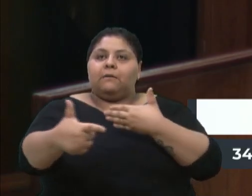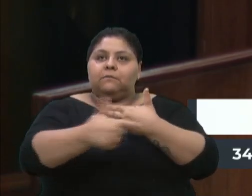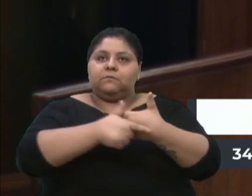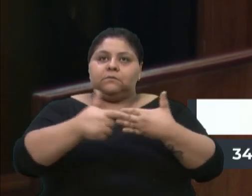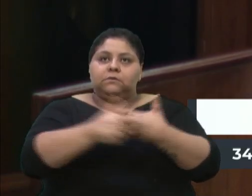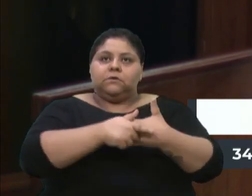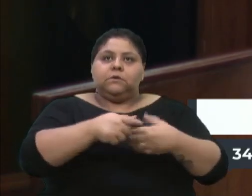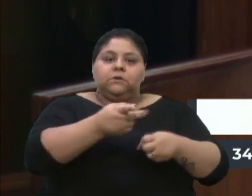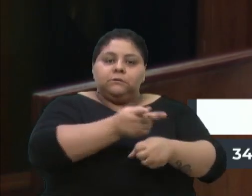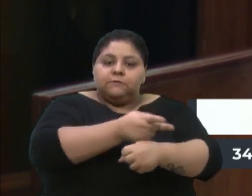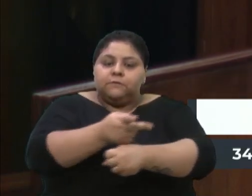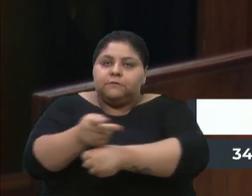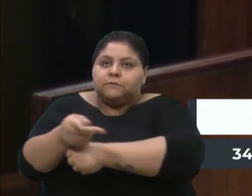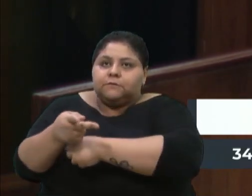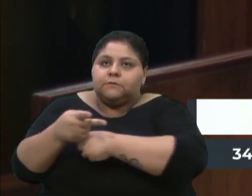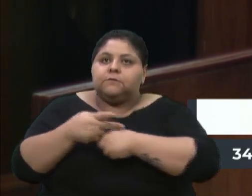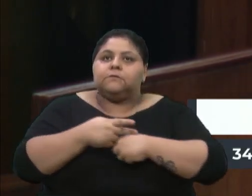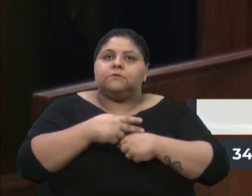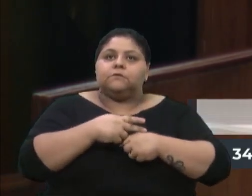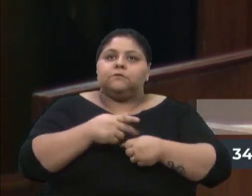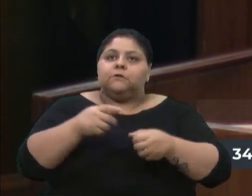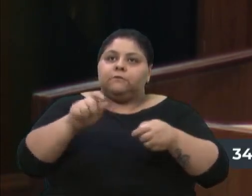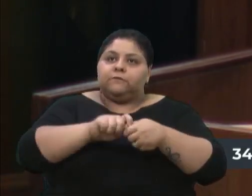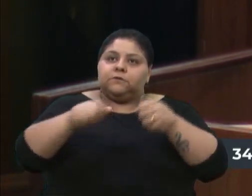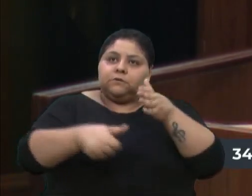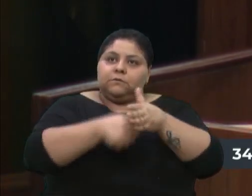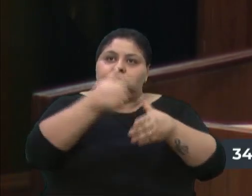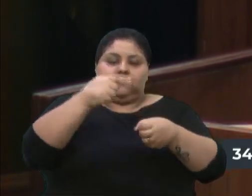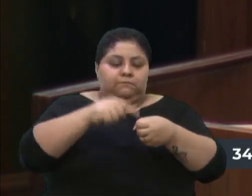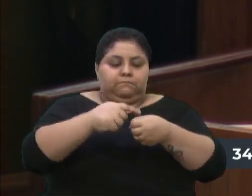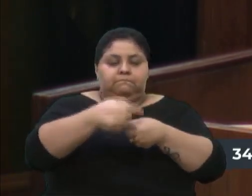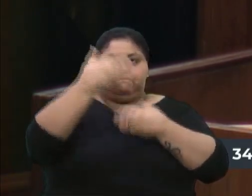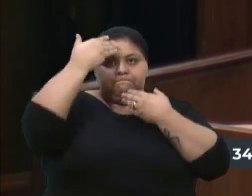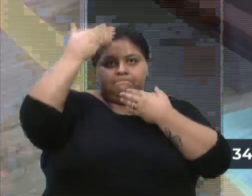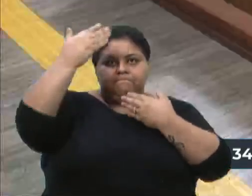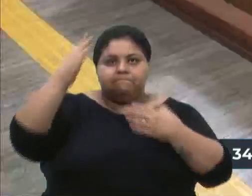estamos fazendo para ajudar a melhorar a cidade. Obrigado. Obrigado, vereador.